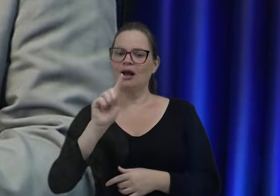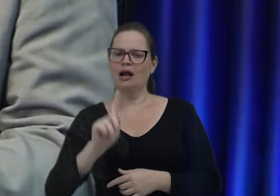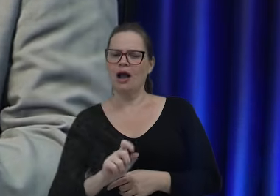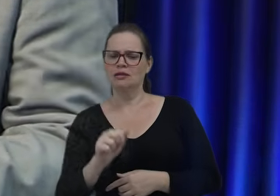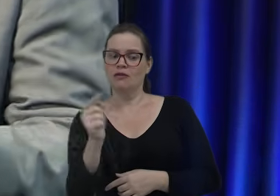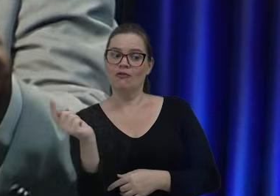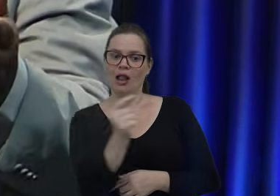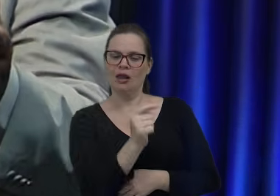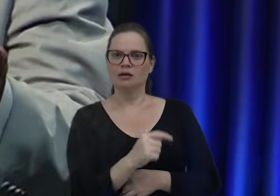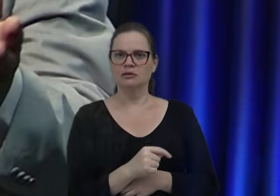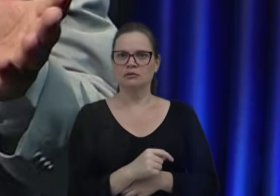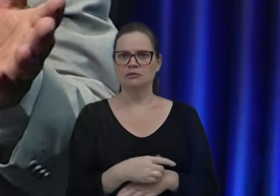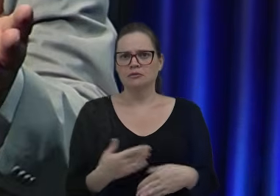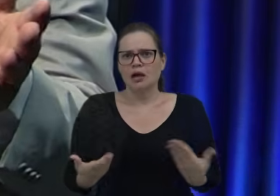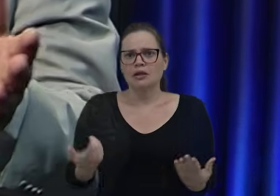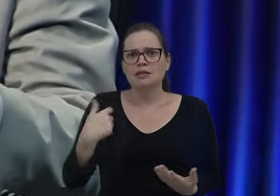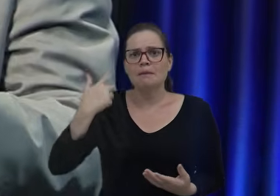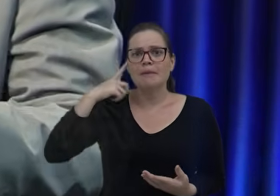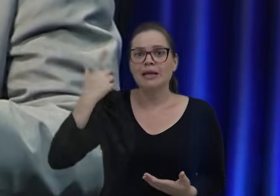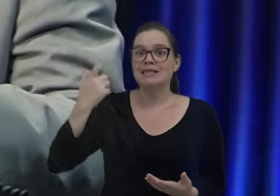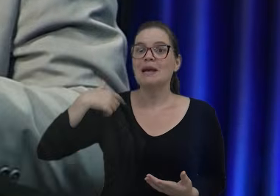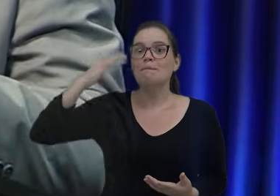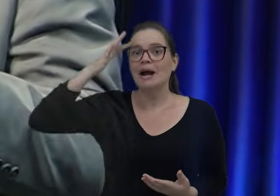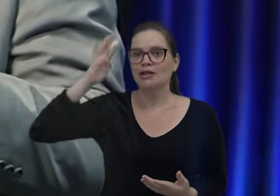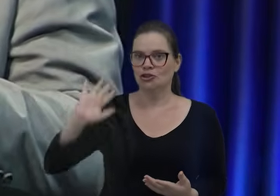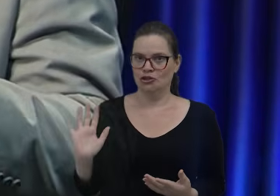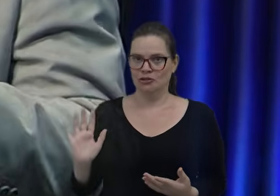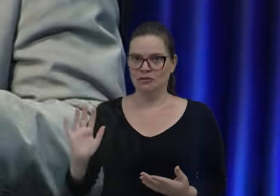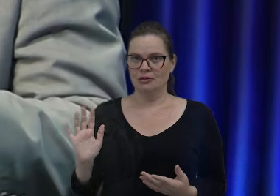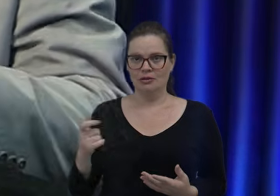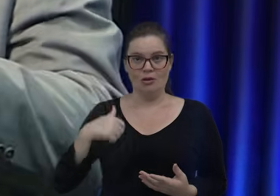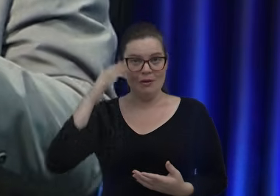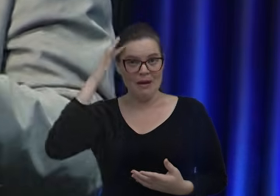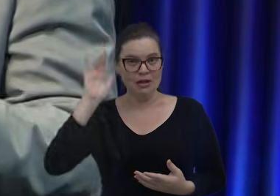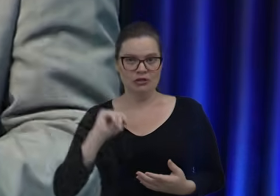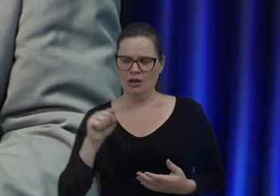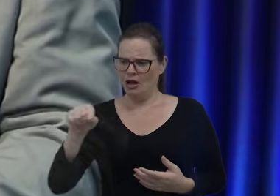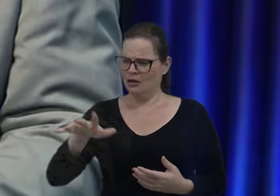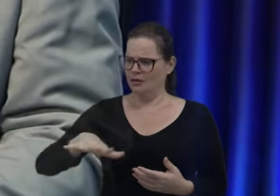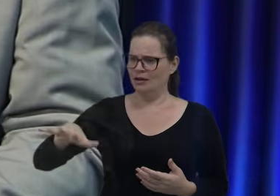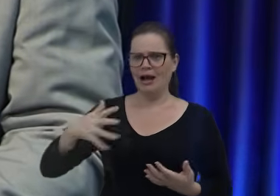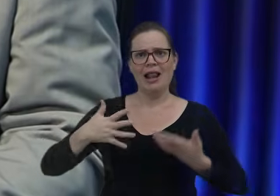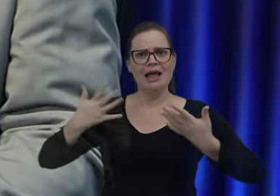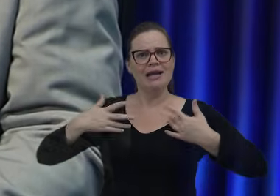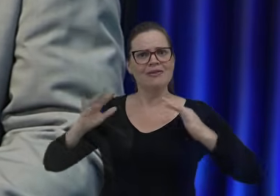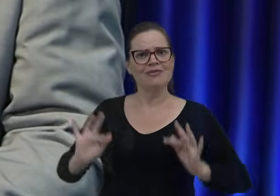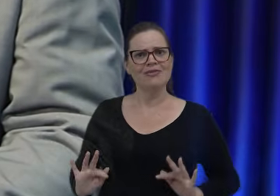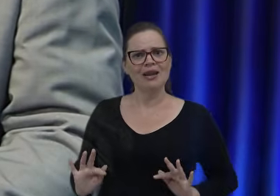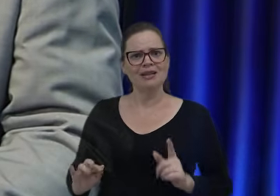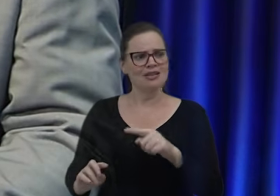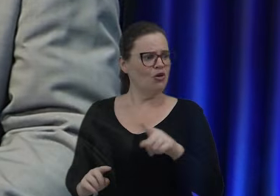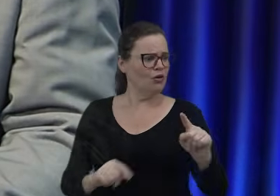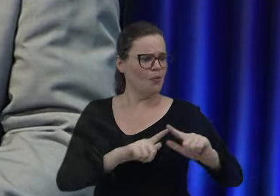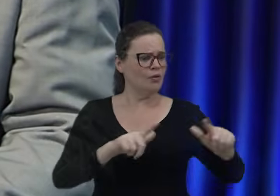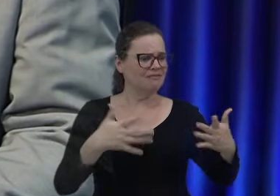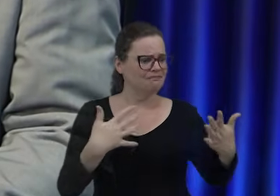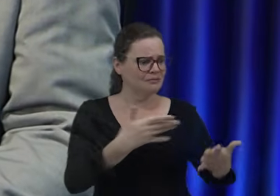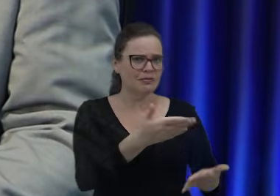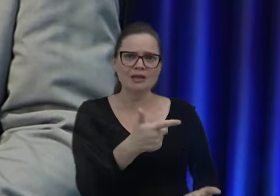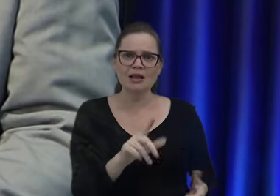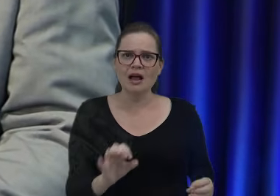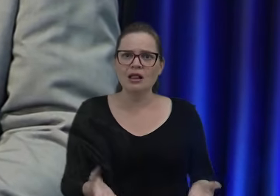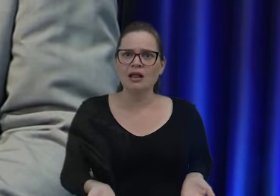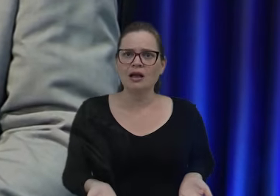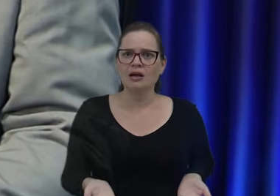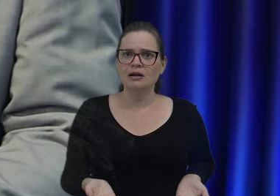deserto. Aqui tá todo mundo converteu, quer dizer, em outras palavras, né? A igreja aqui está cheia, eu estou indo para lá, para o outro lado?